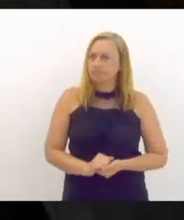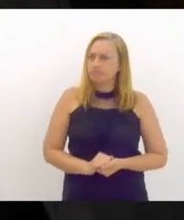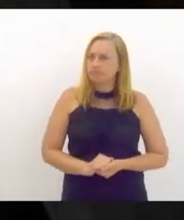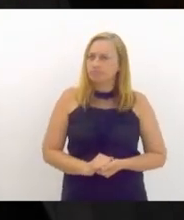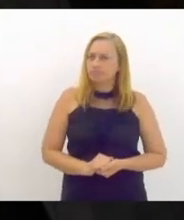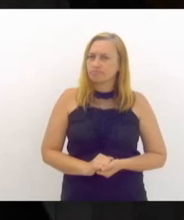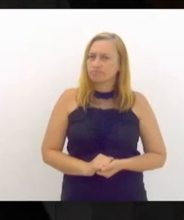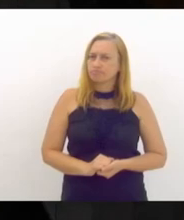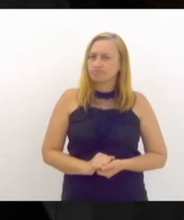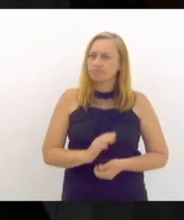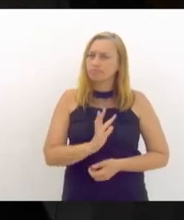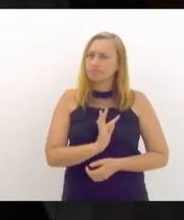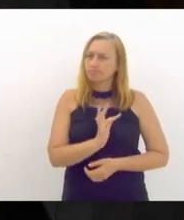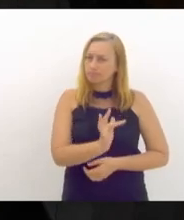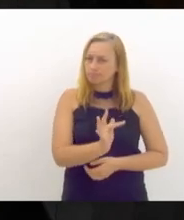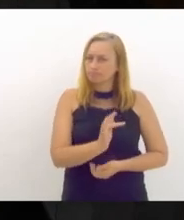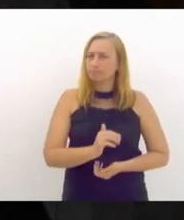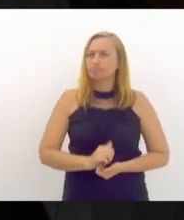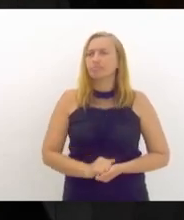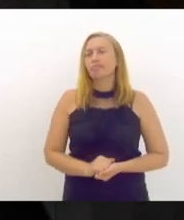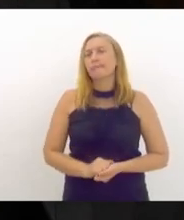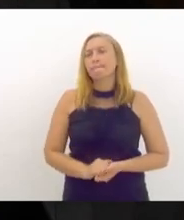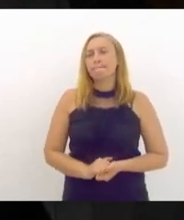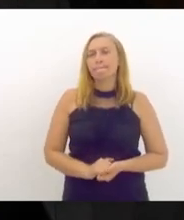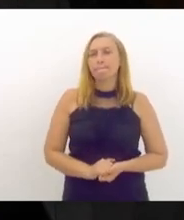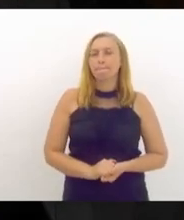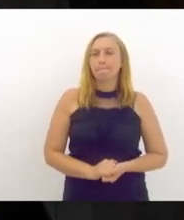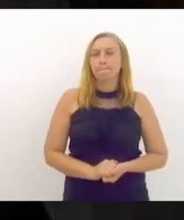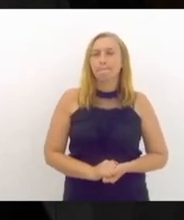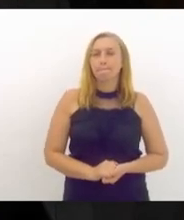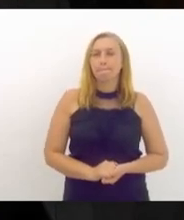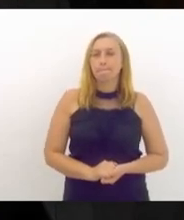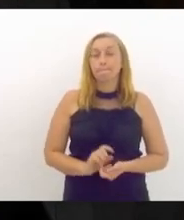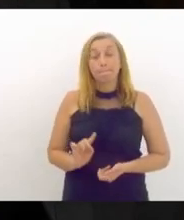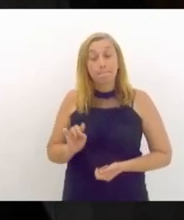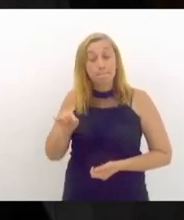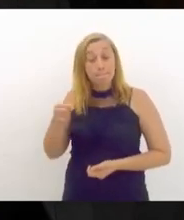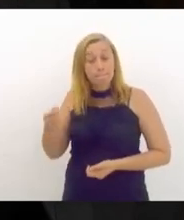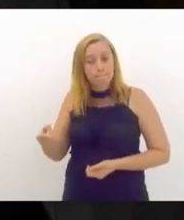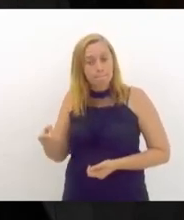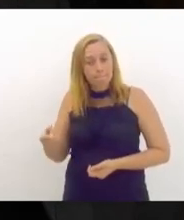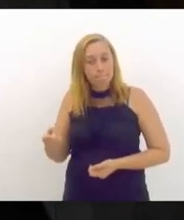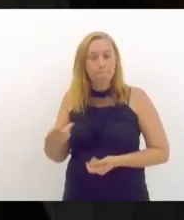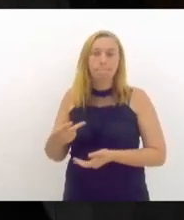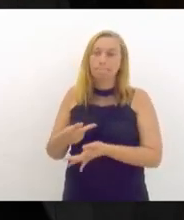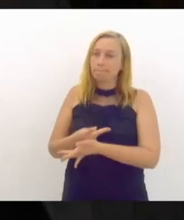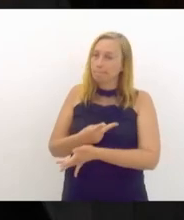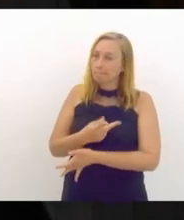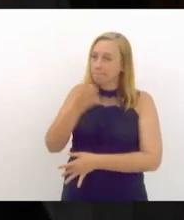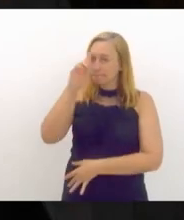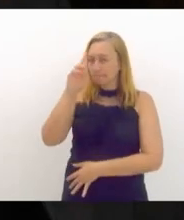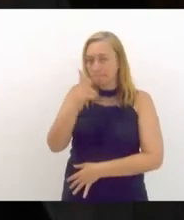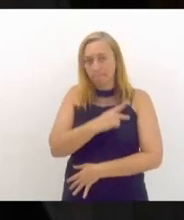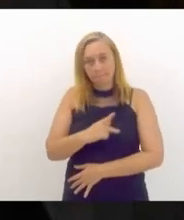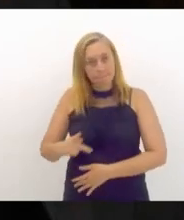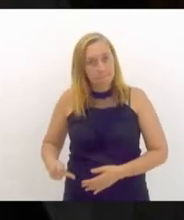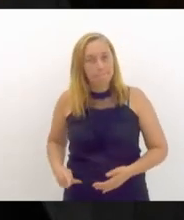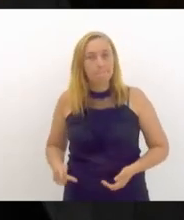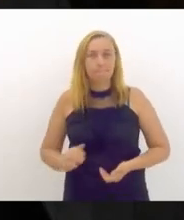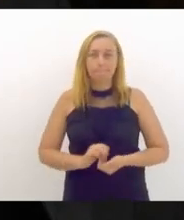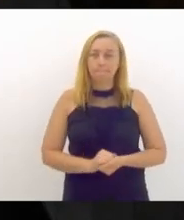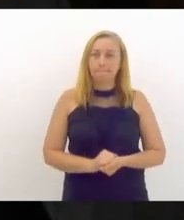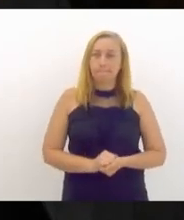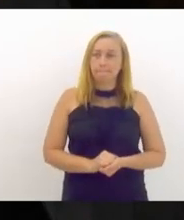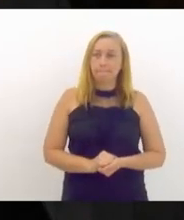na nossa Baixada Fluminense, ainda um outro fenômeno, senhora presidente.